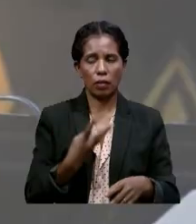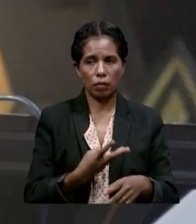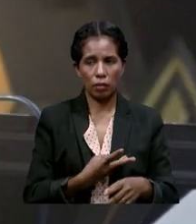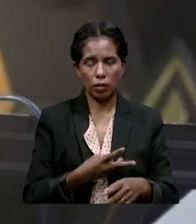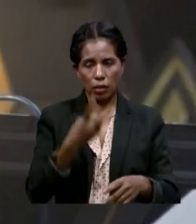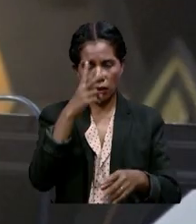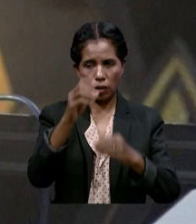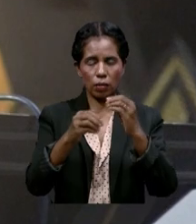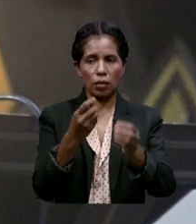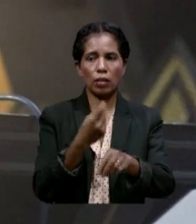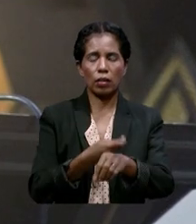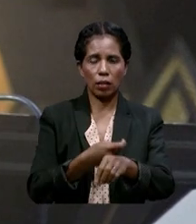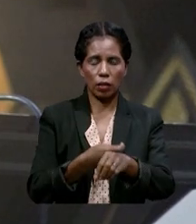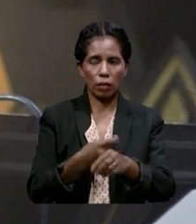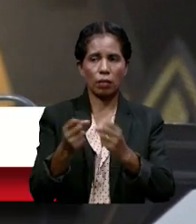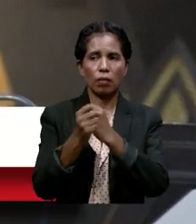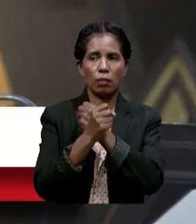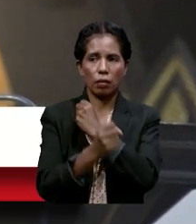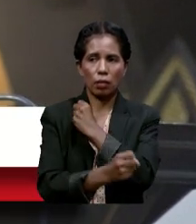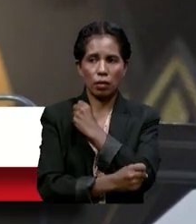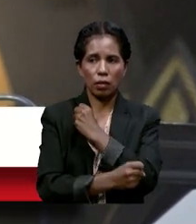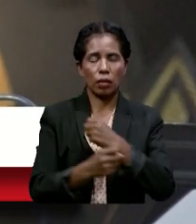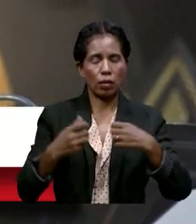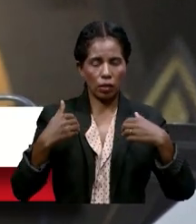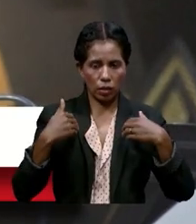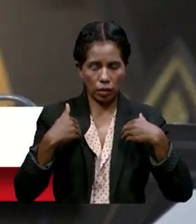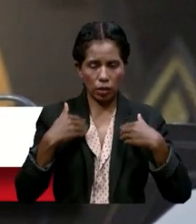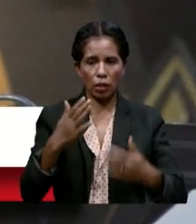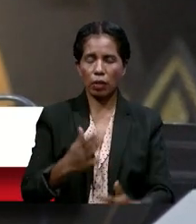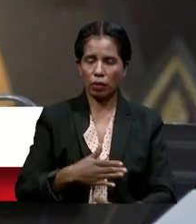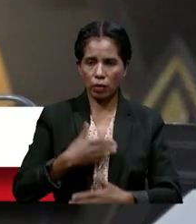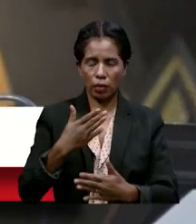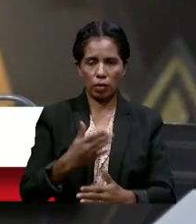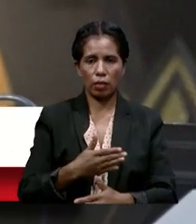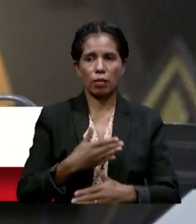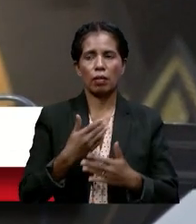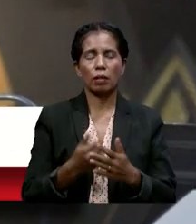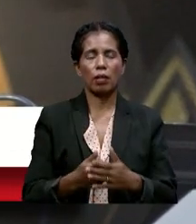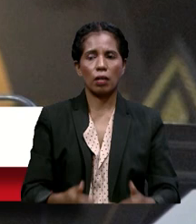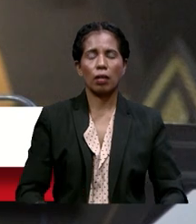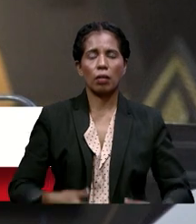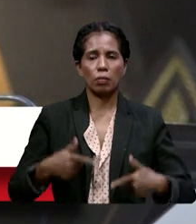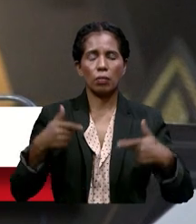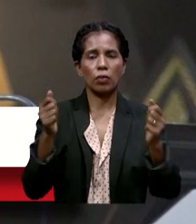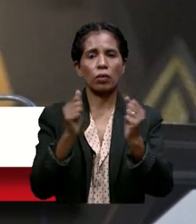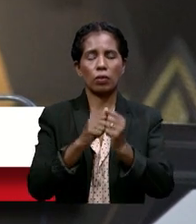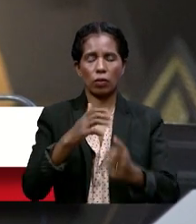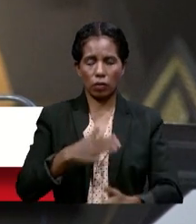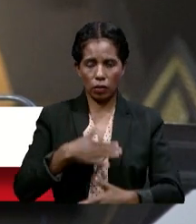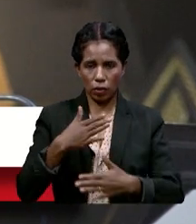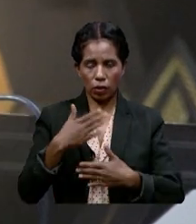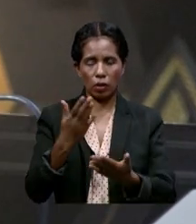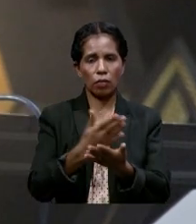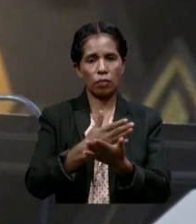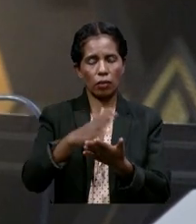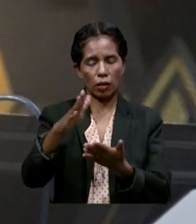Páscoa, sai ema Páscoa nebe iha alegria. Molis so alegria, no fahe